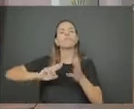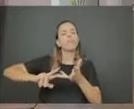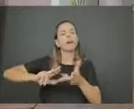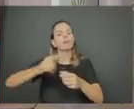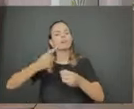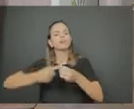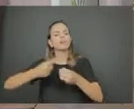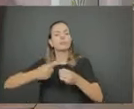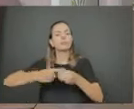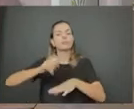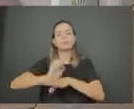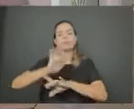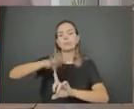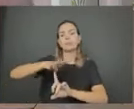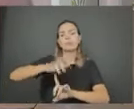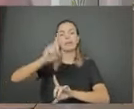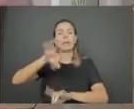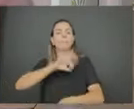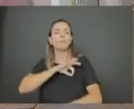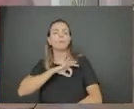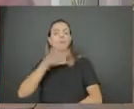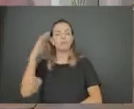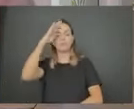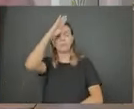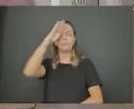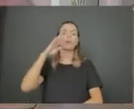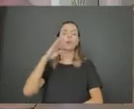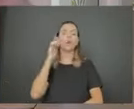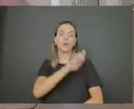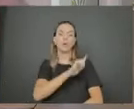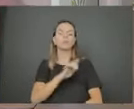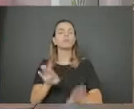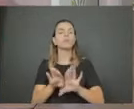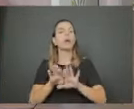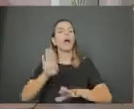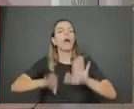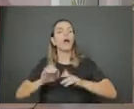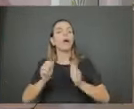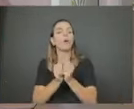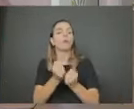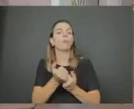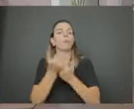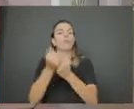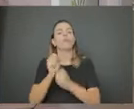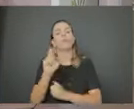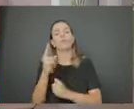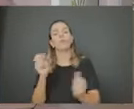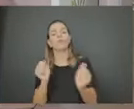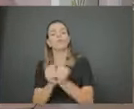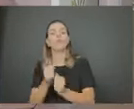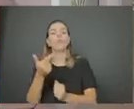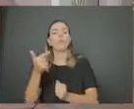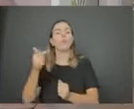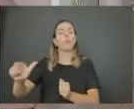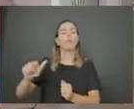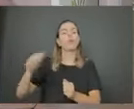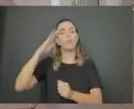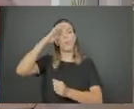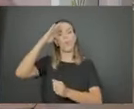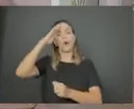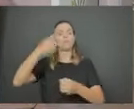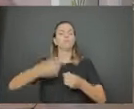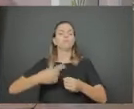Polícia Militar e também, às vezes, com apoio ou em conjunto com a Guarda Municipal. Então, são essas